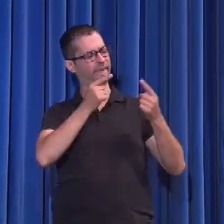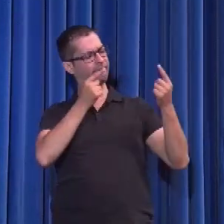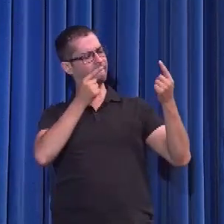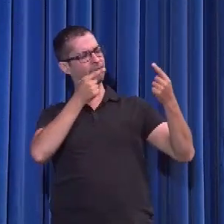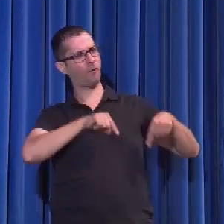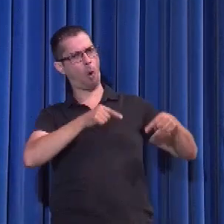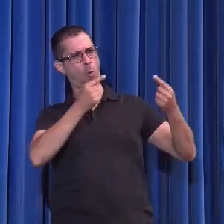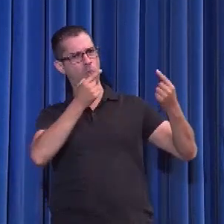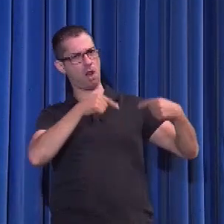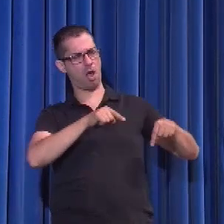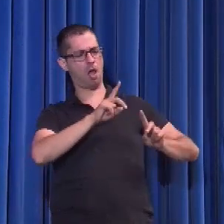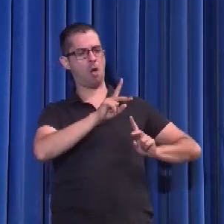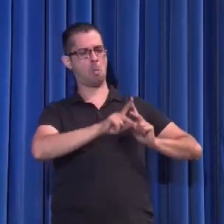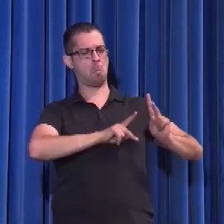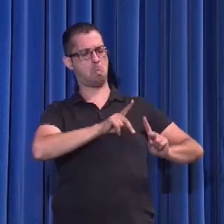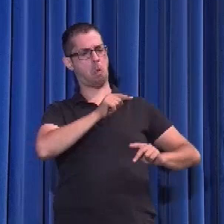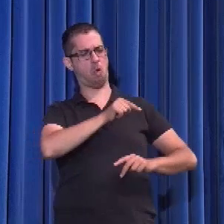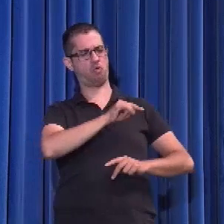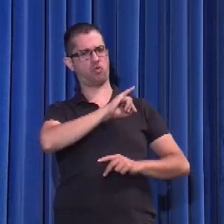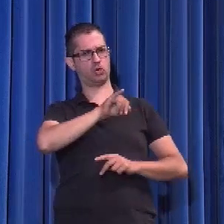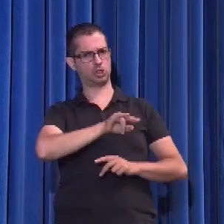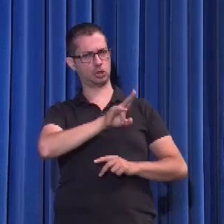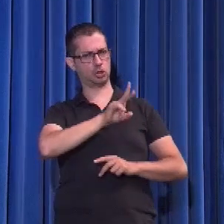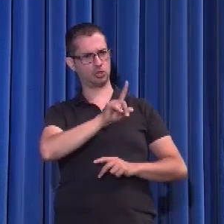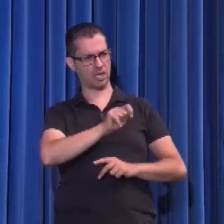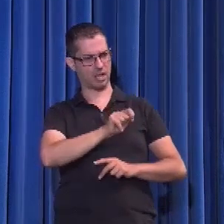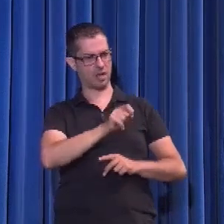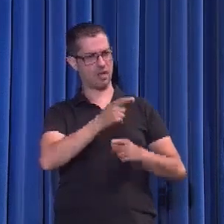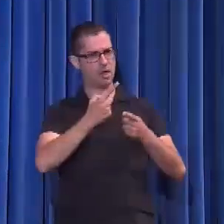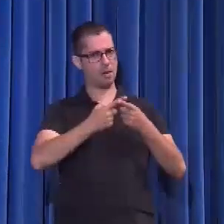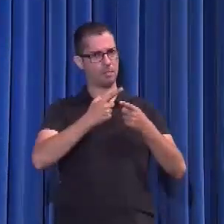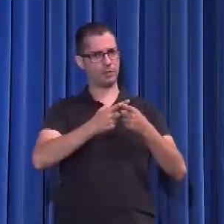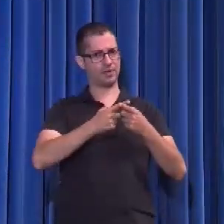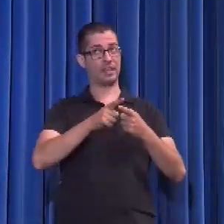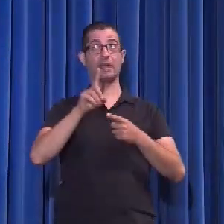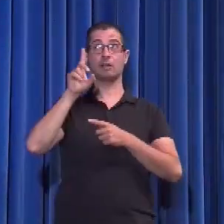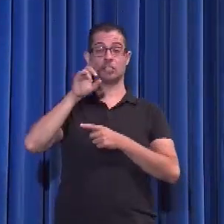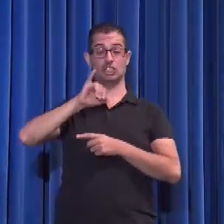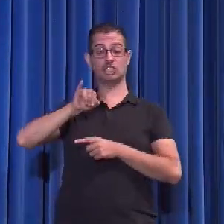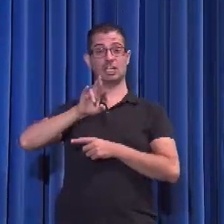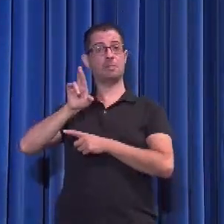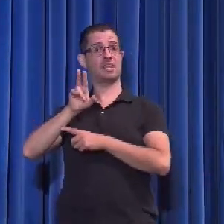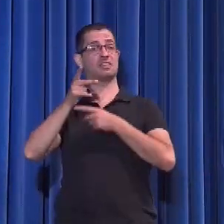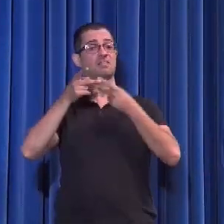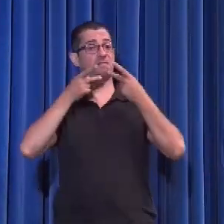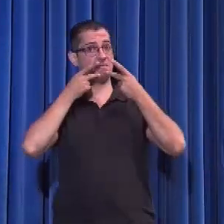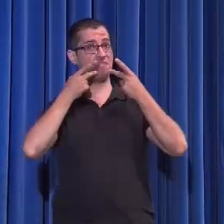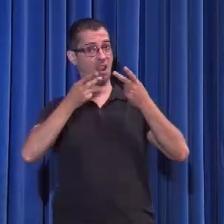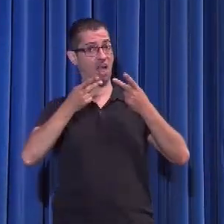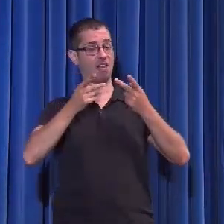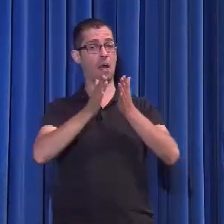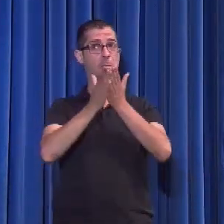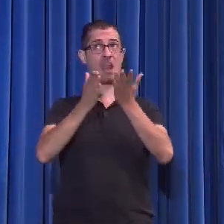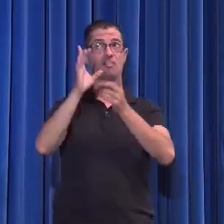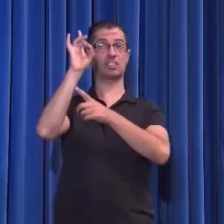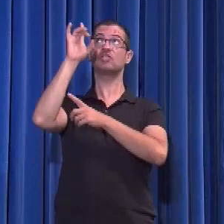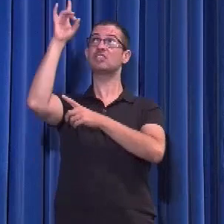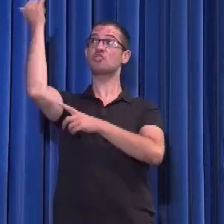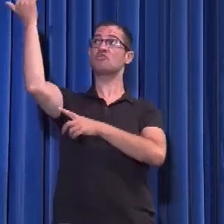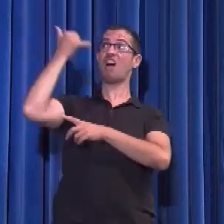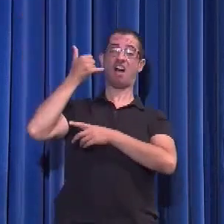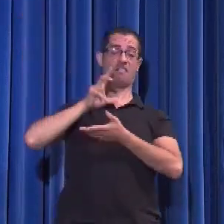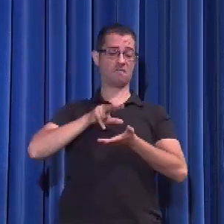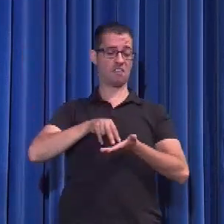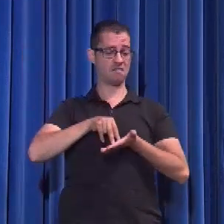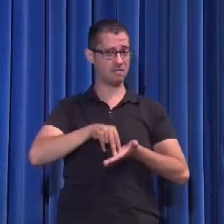de Judá, porque ele estava dizendo a palavra de Deus. E Deus diz assim, fique firme, resista, porque eu